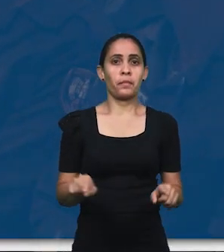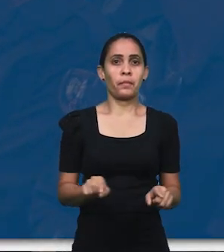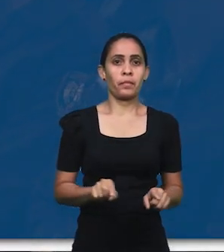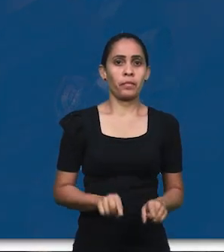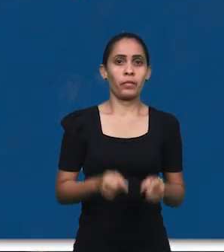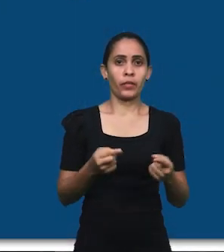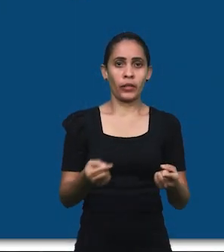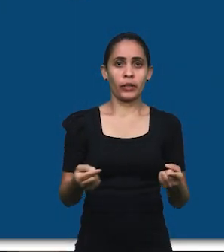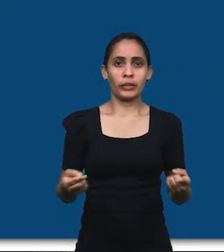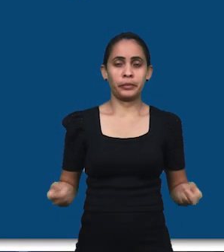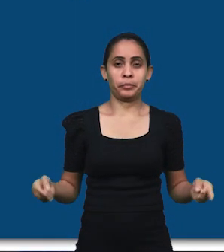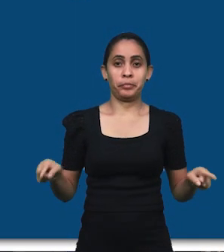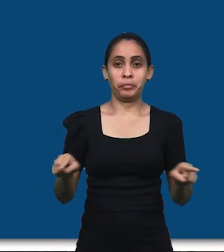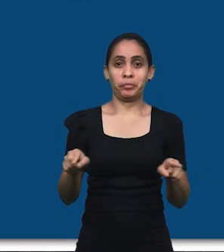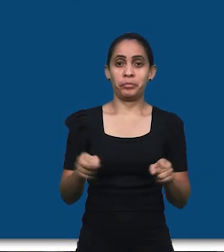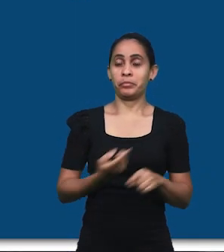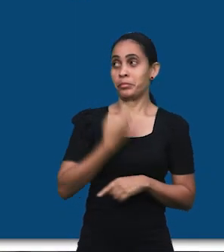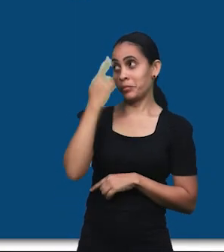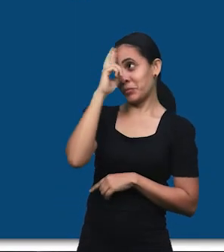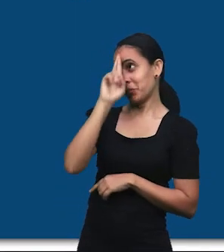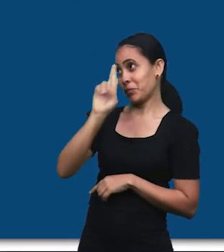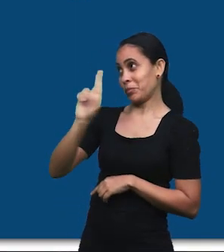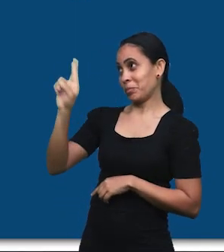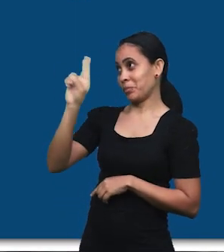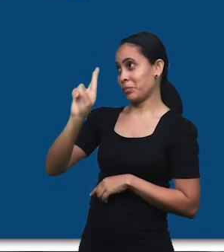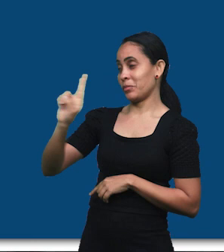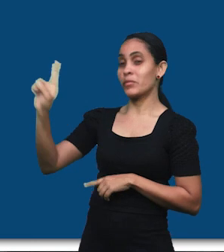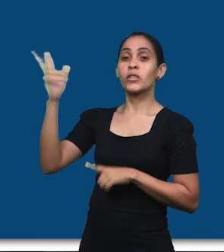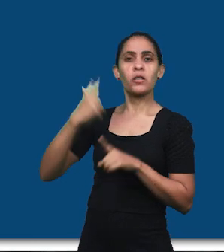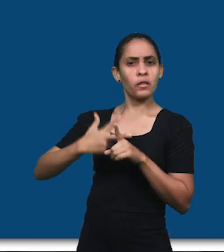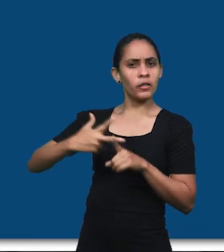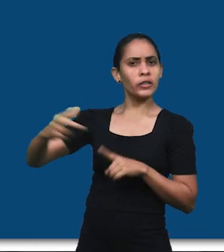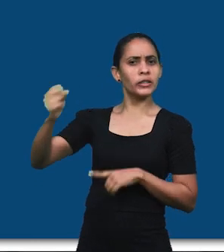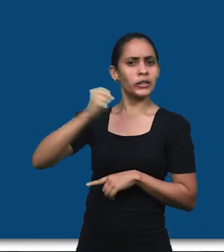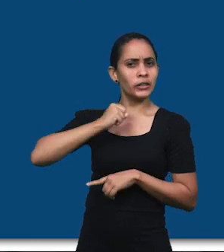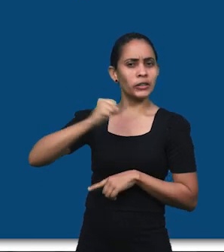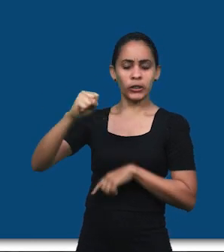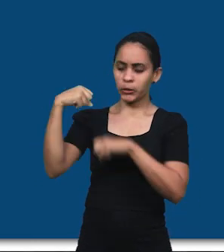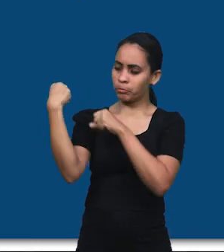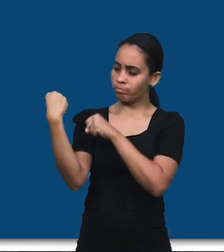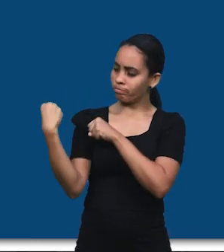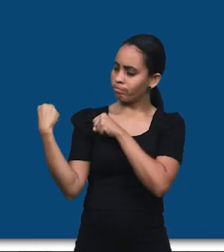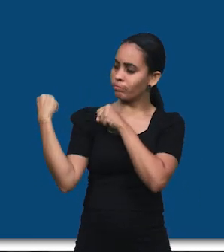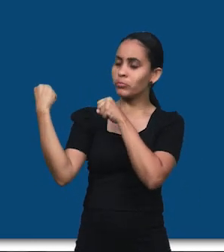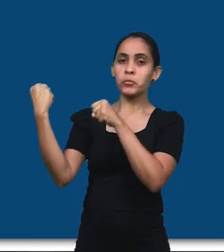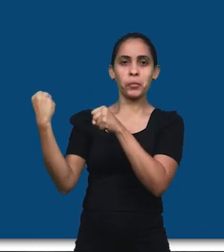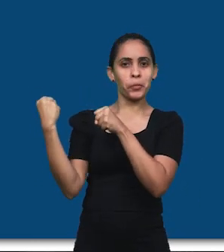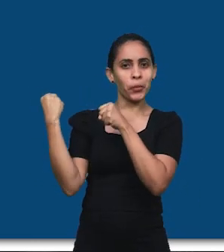Deus. Tudo venceste pelo teu